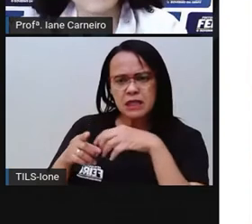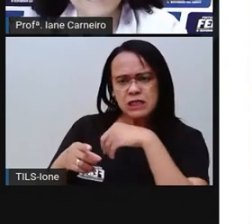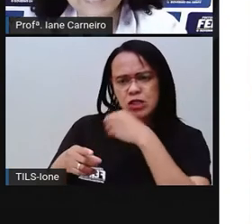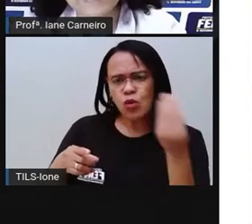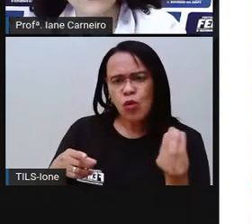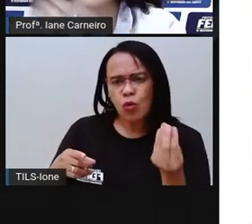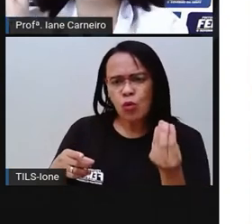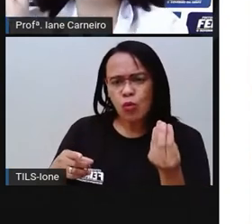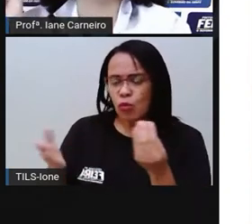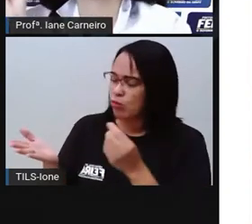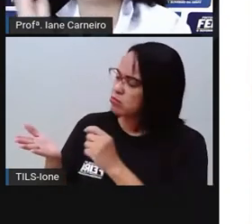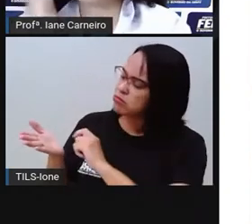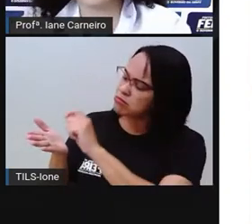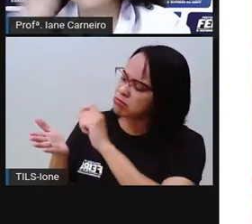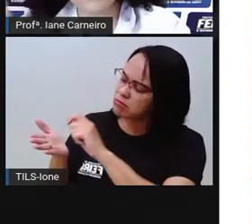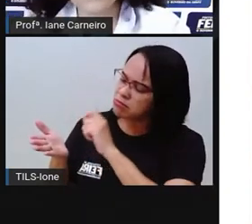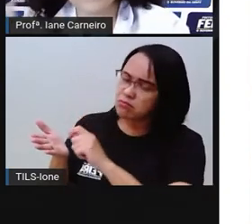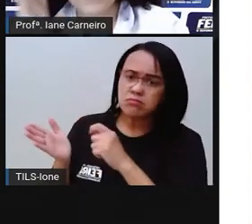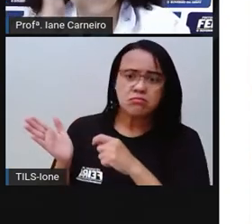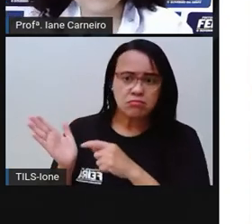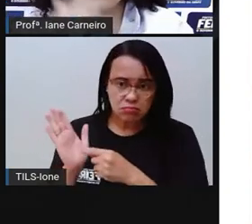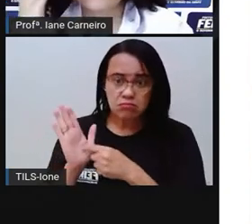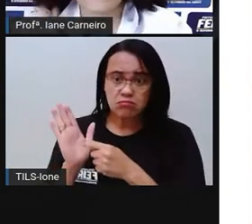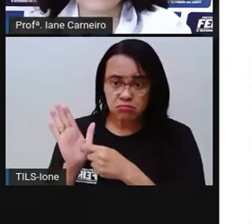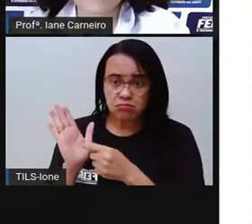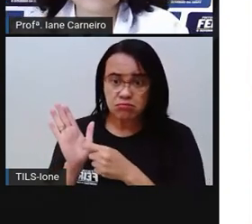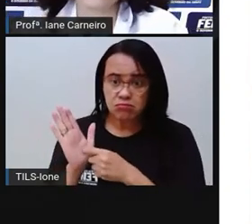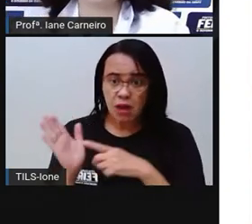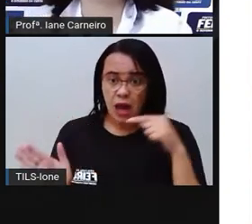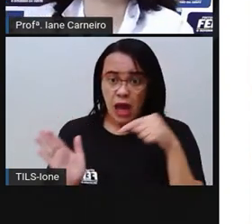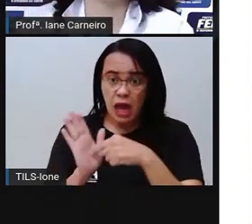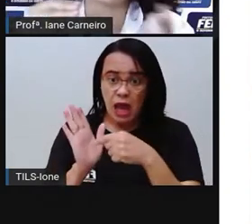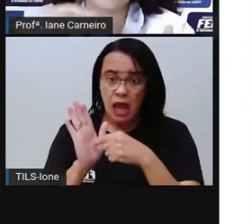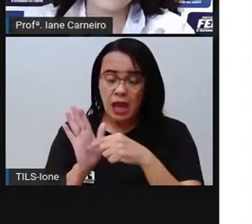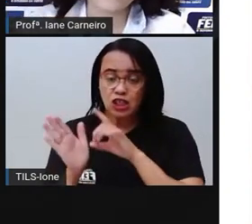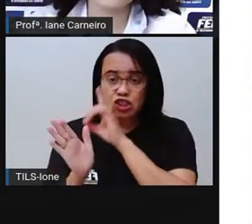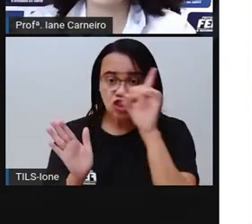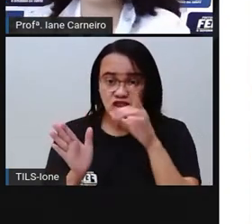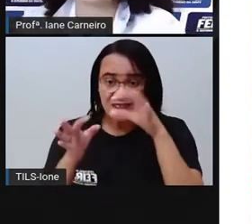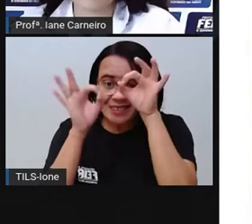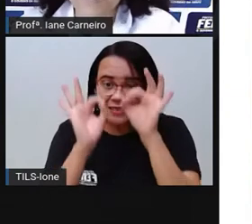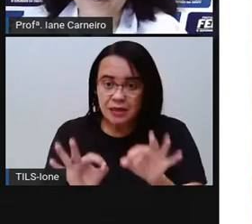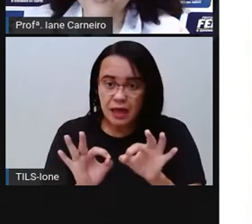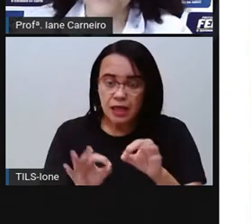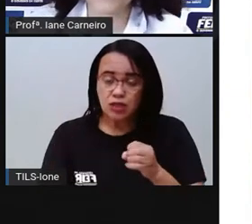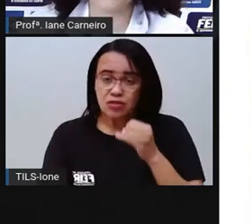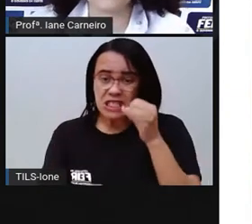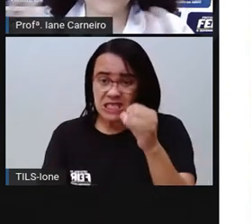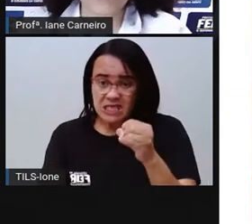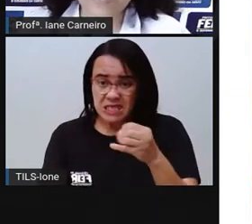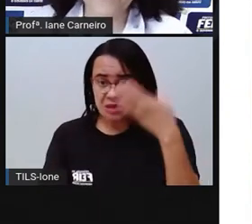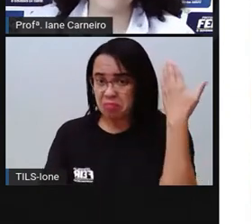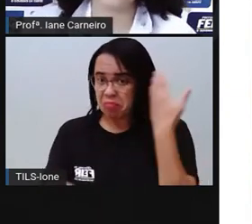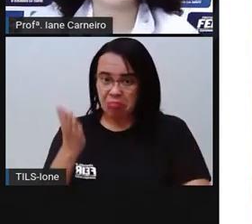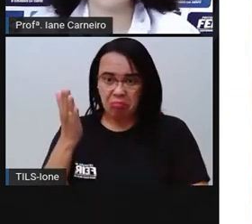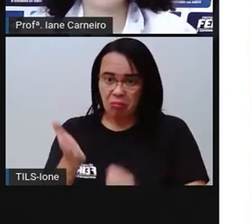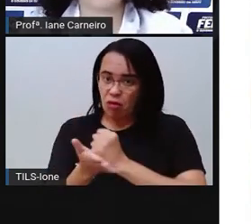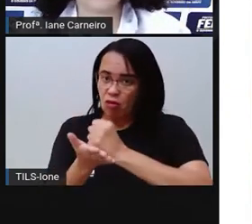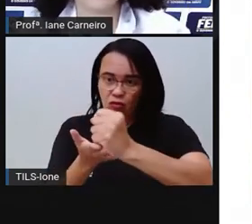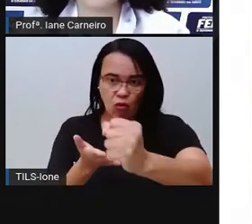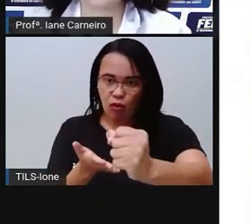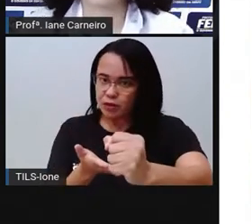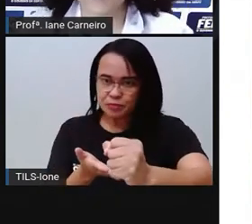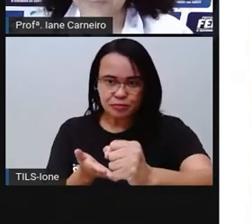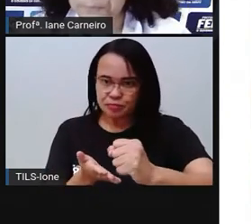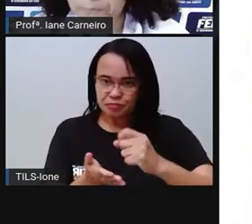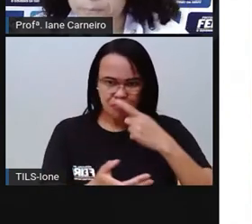ver a data, ó. Só pode comer aquele alimento até a data que o fabricante diz que você pode comer, senão você pode, né, ficar